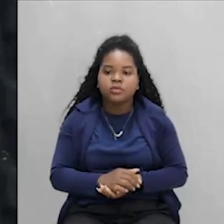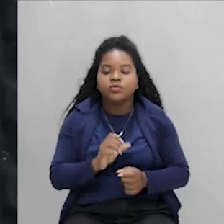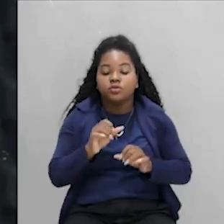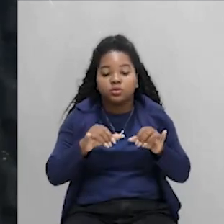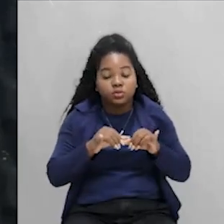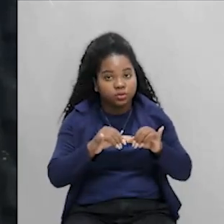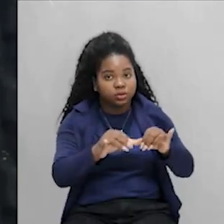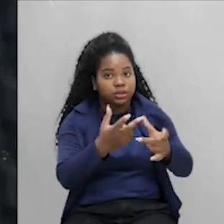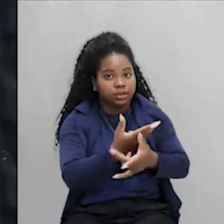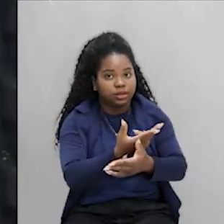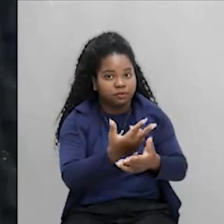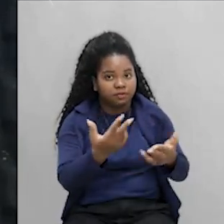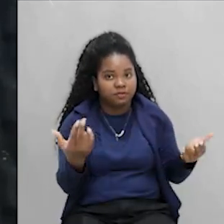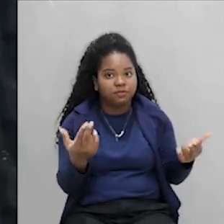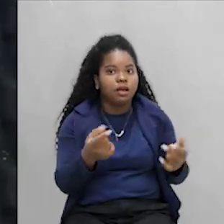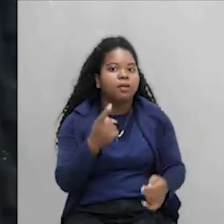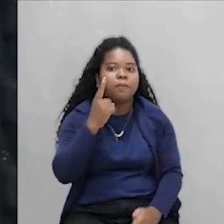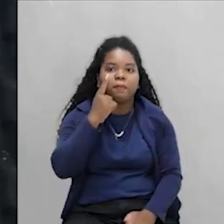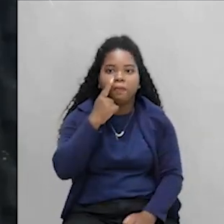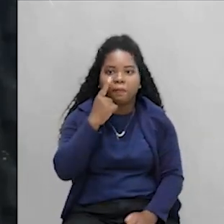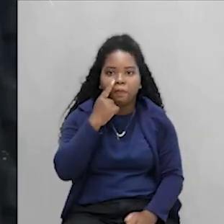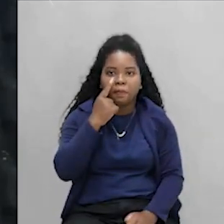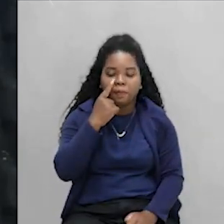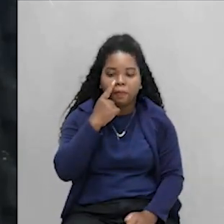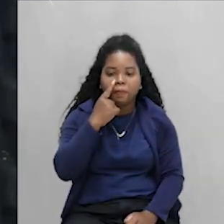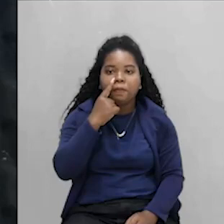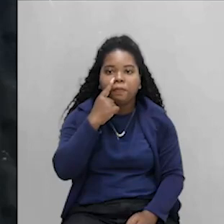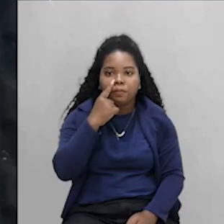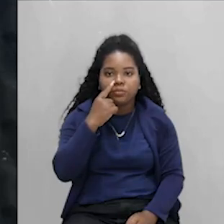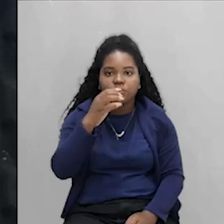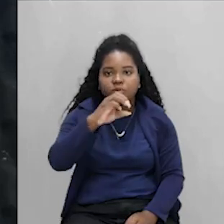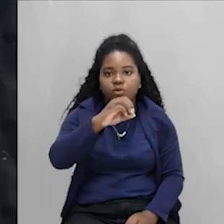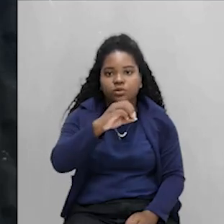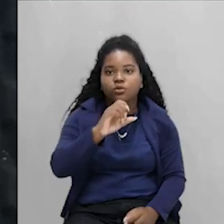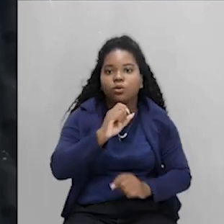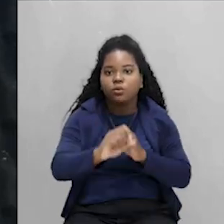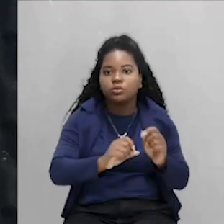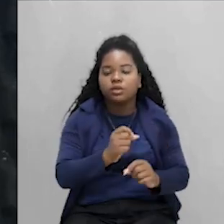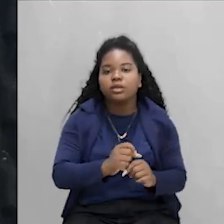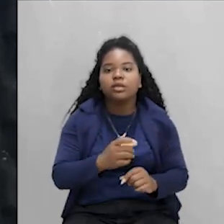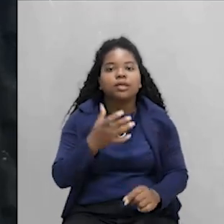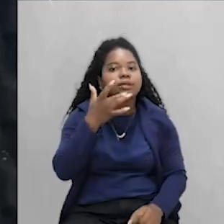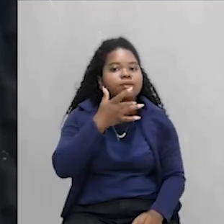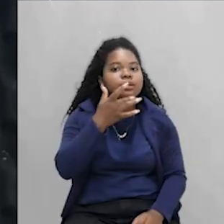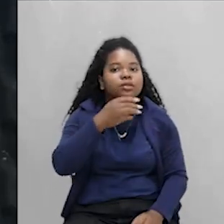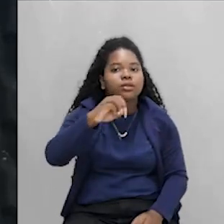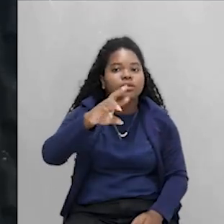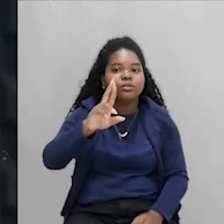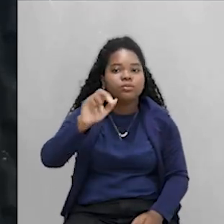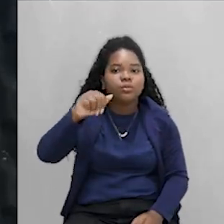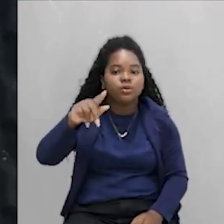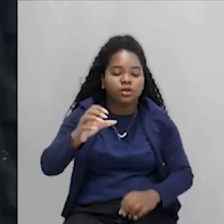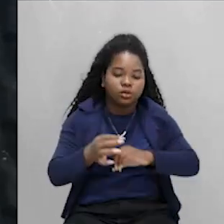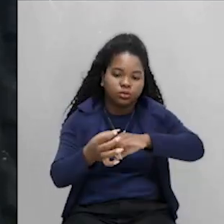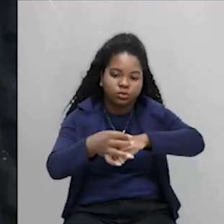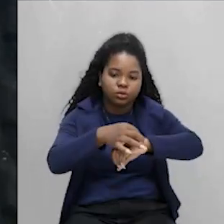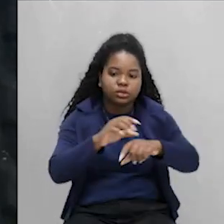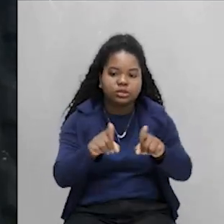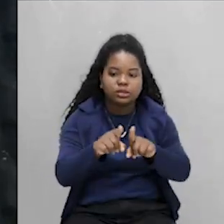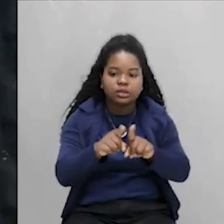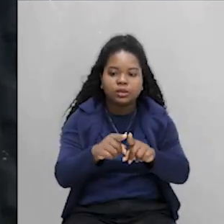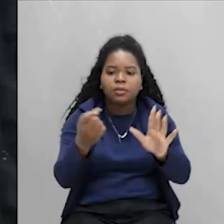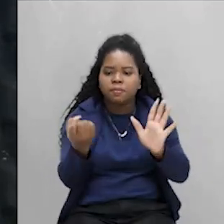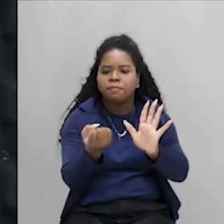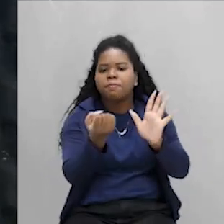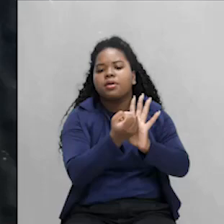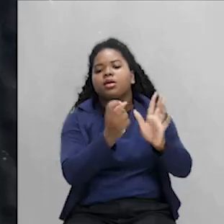uma infinidade de biscoitos com recheio de morango uma infinidade marcas de suco de morango